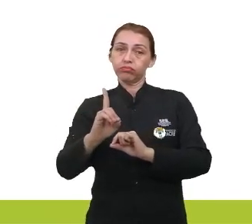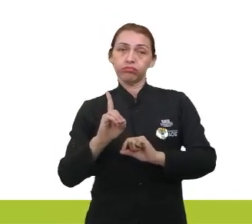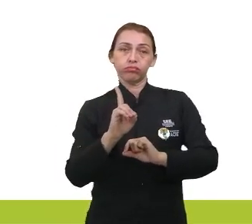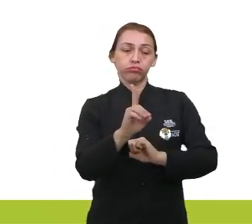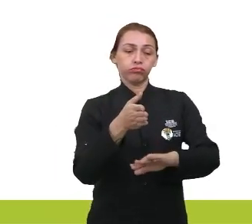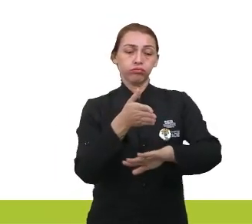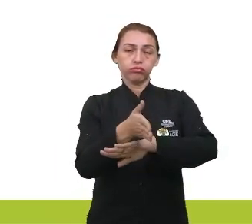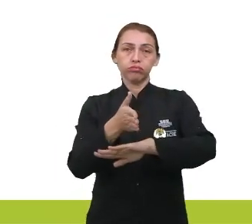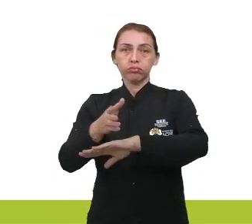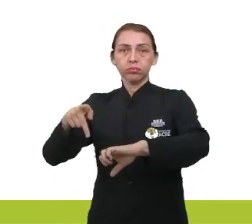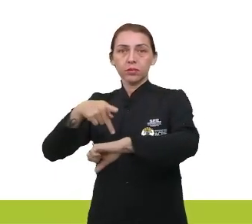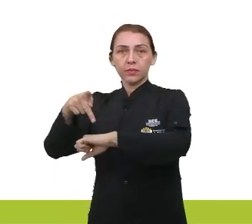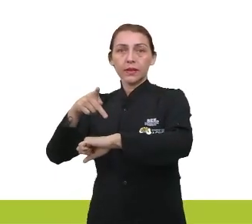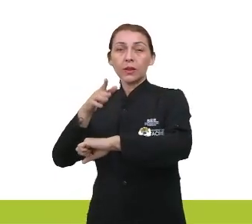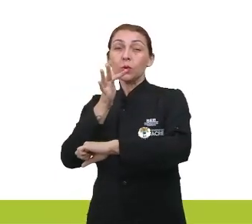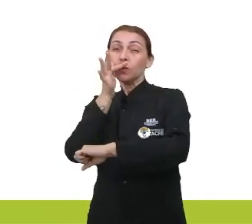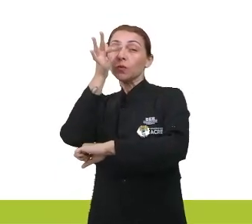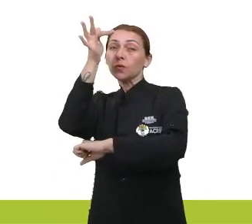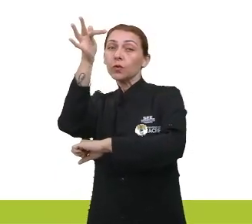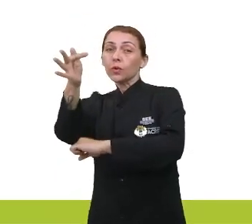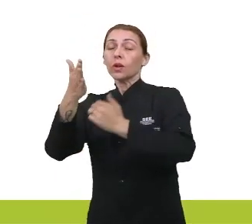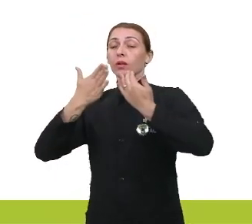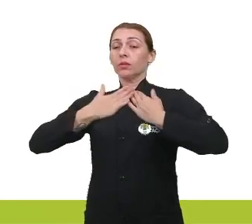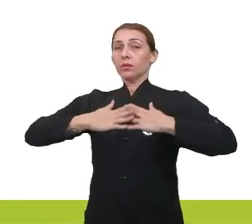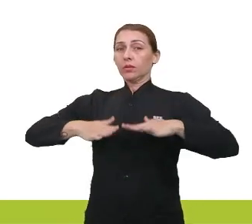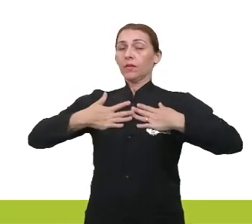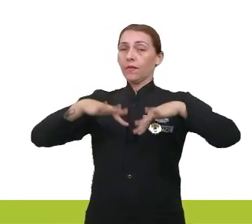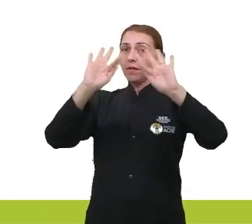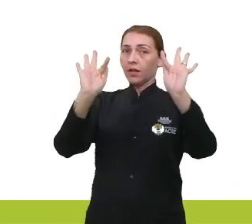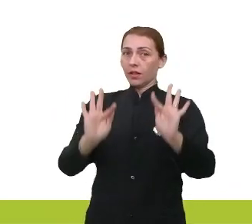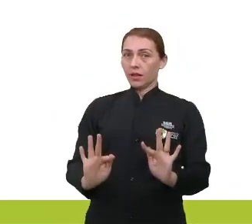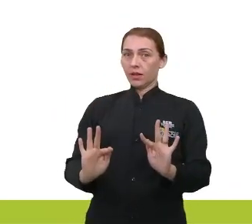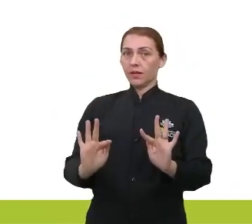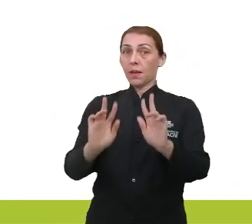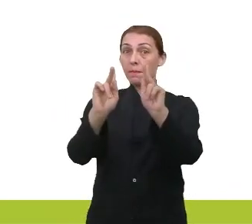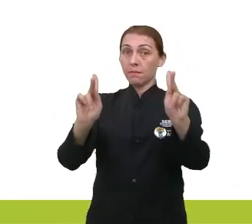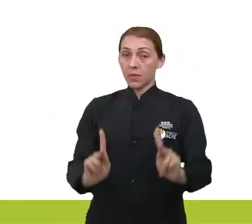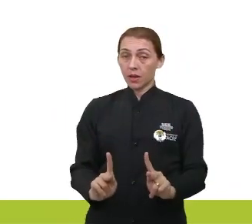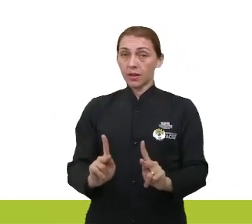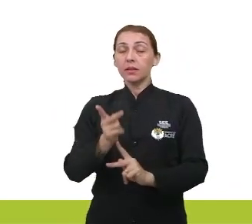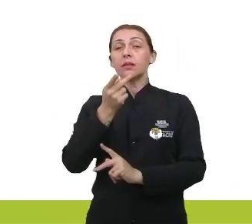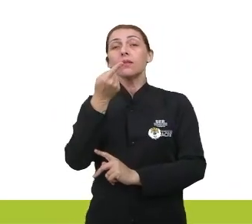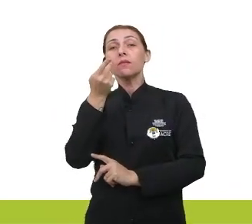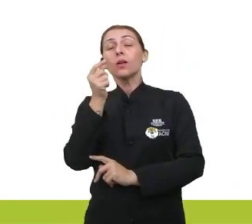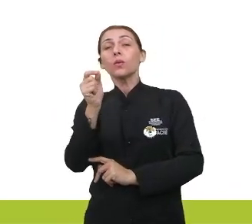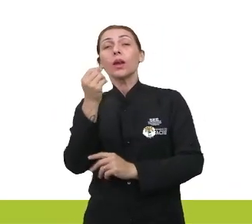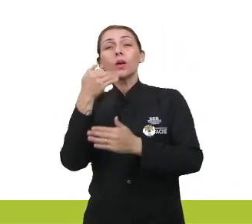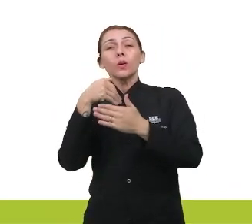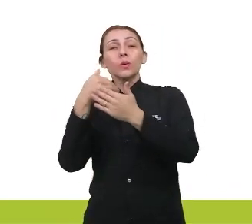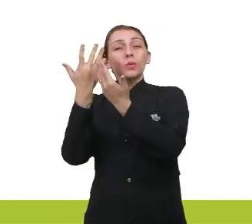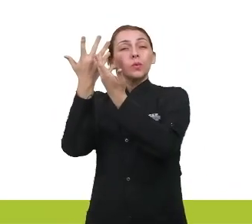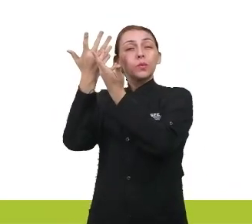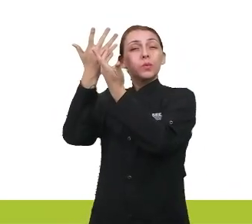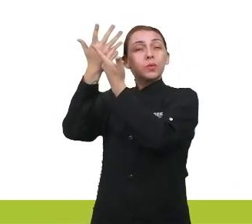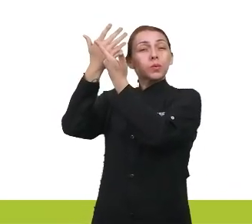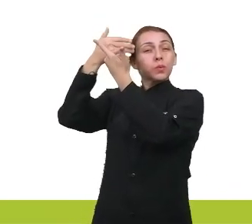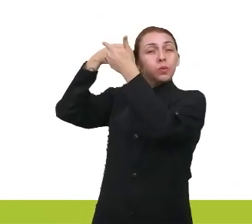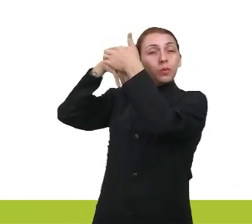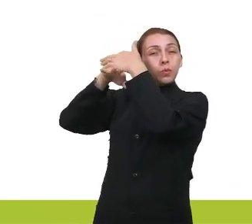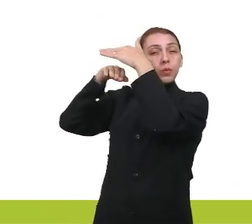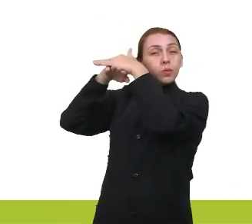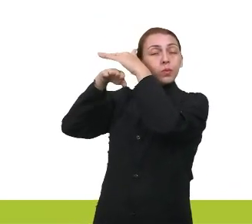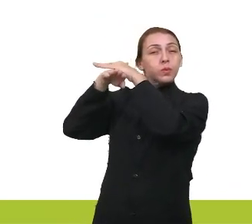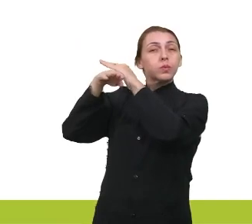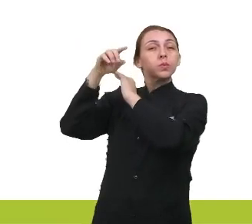país para ver se um dia eu descanso feliz, tá? Ele diz que guarda as recordações das